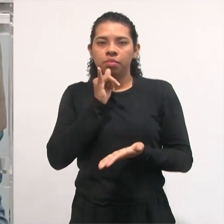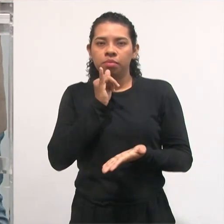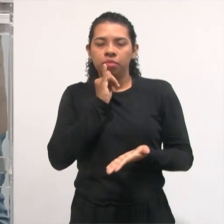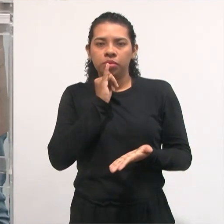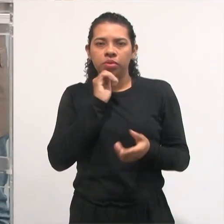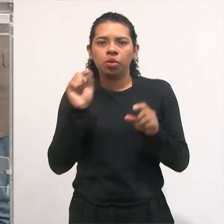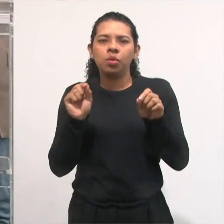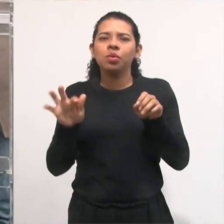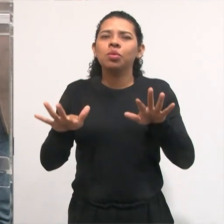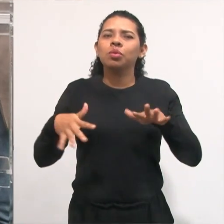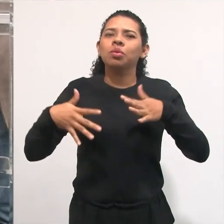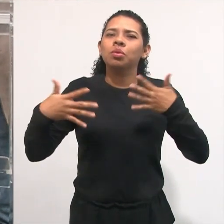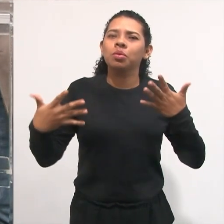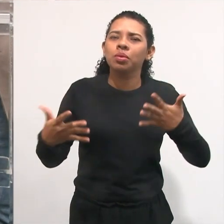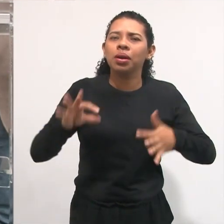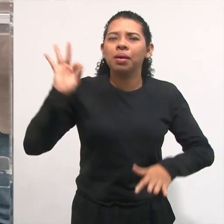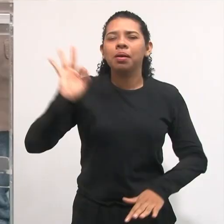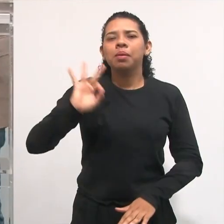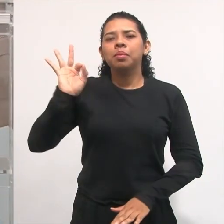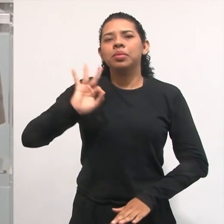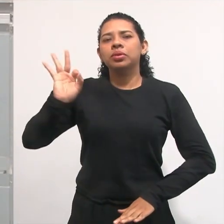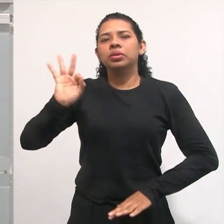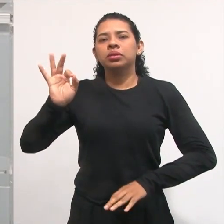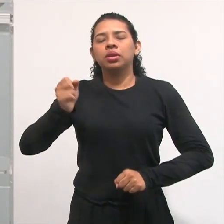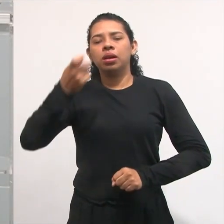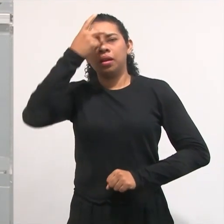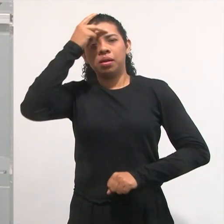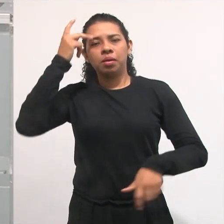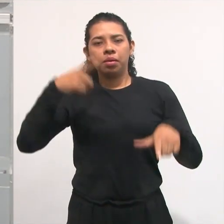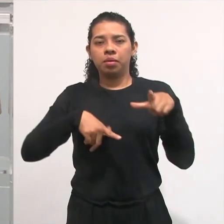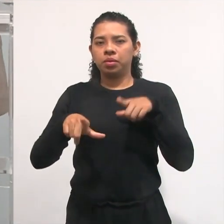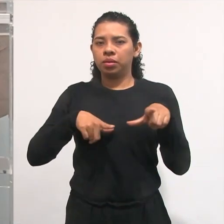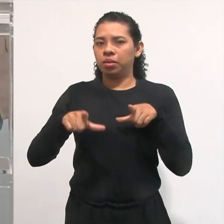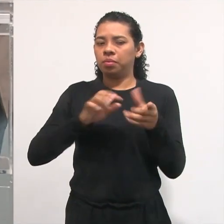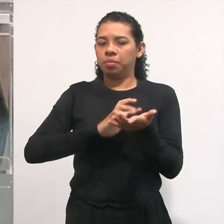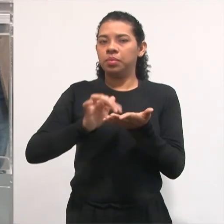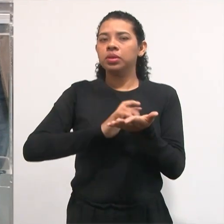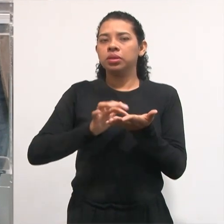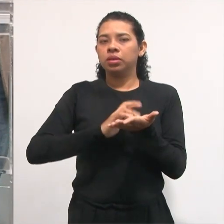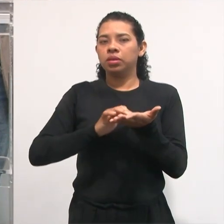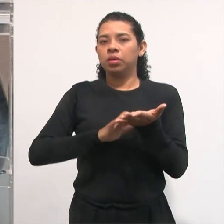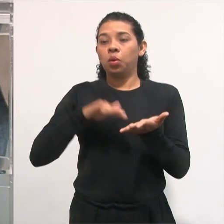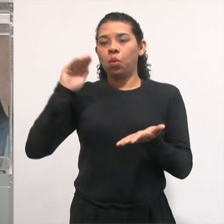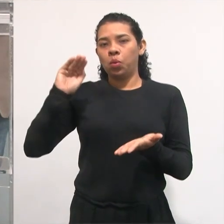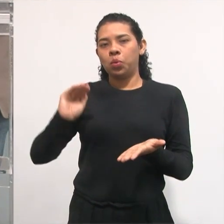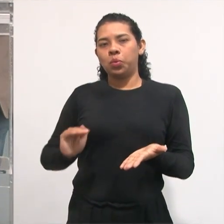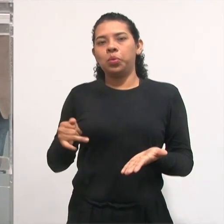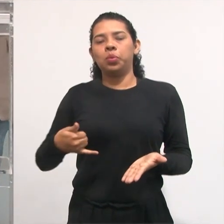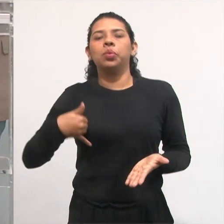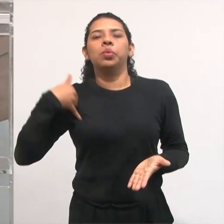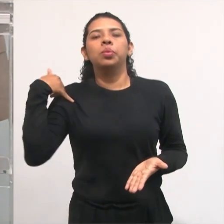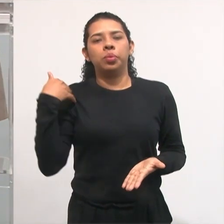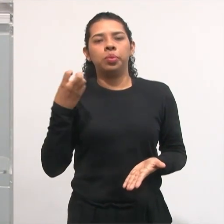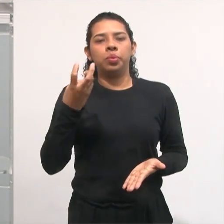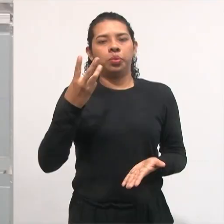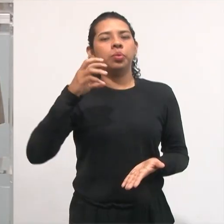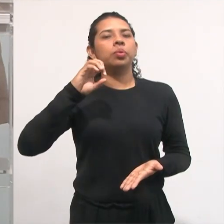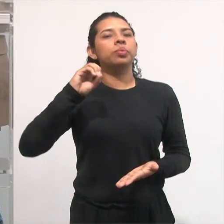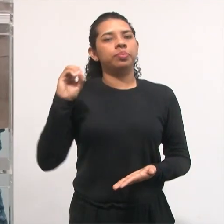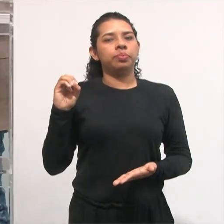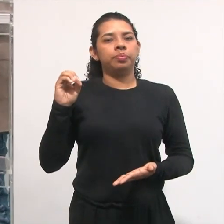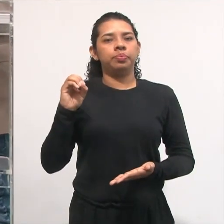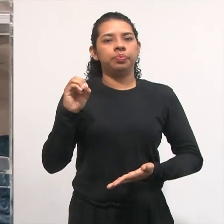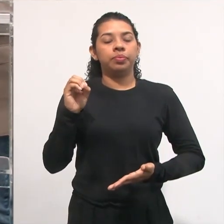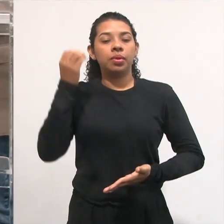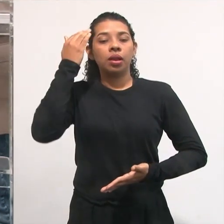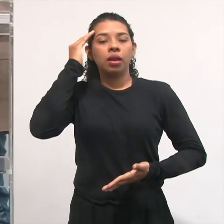atividade na secretaria, você pode querer saber, por exemplo, qual é a porcentagem de servidores da minha secretaria com menos de 30